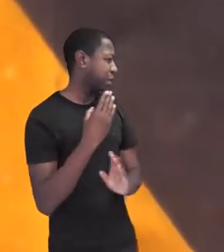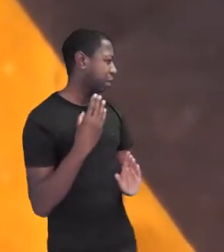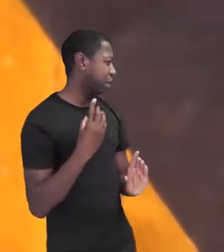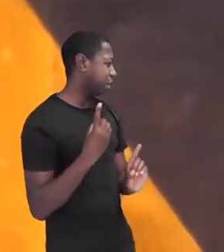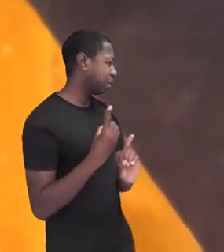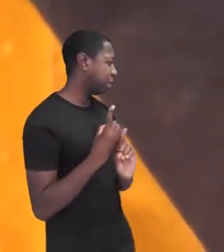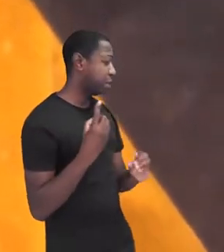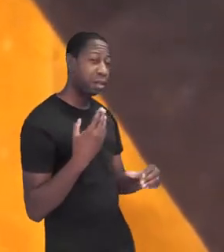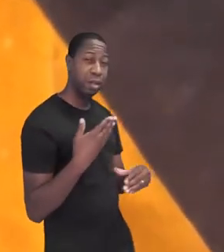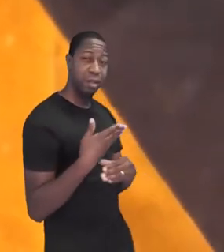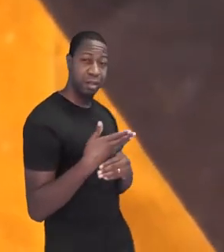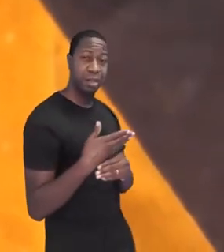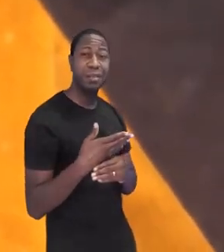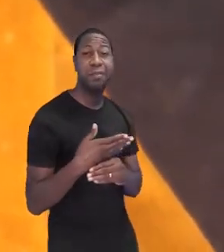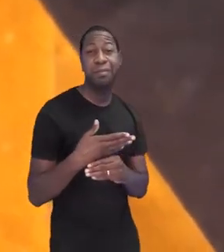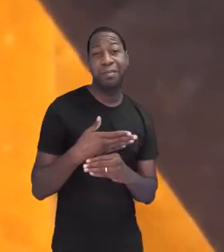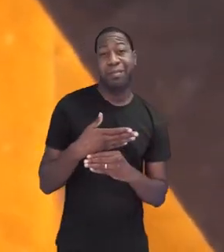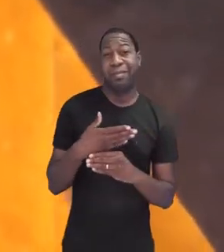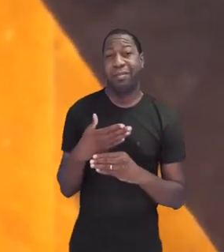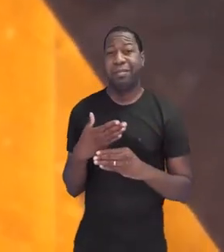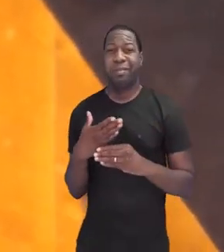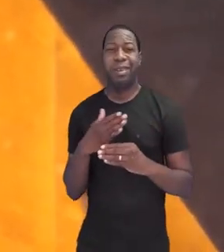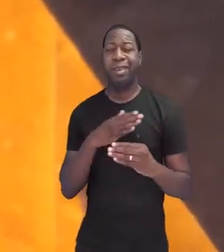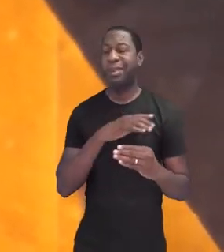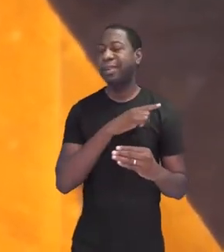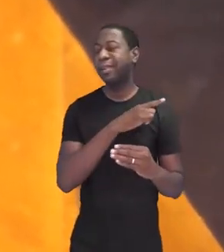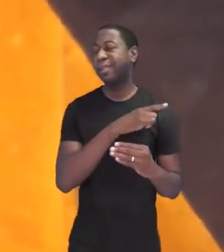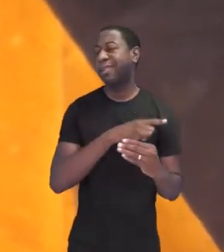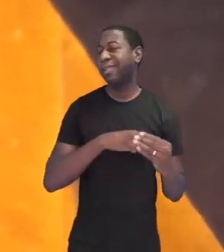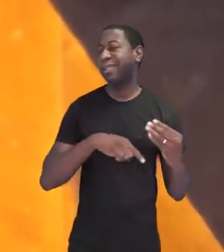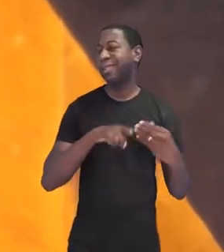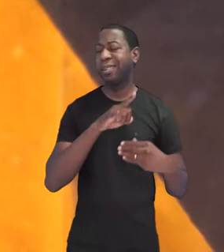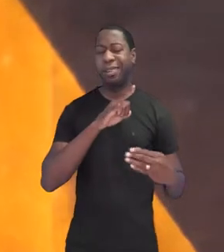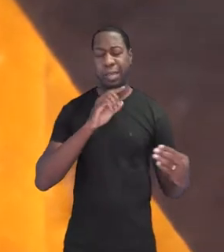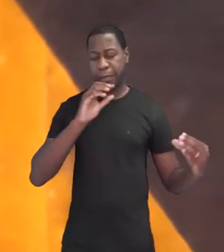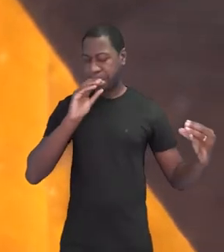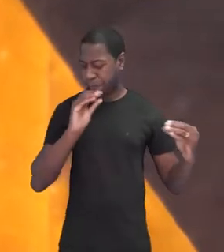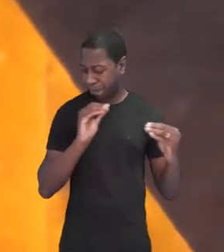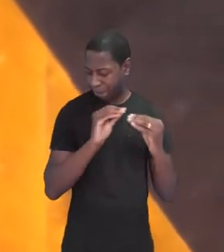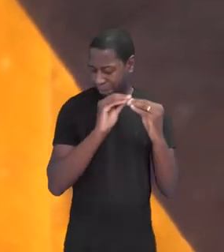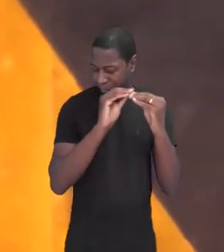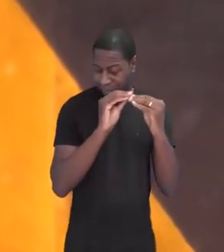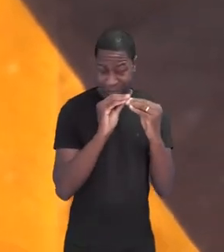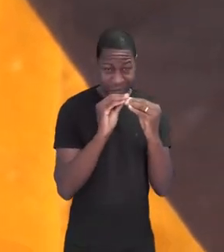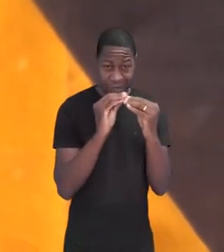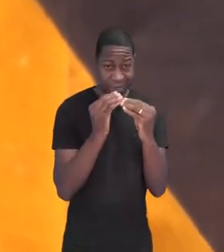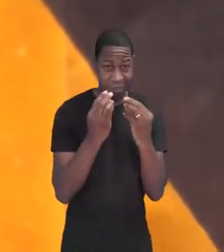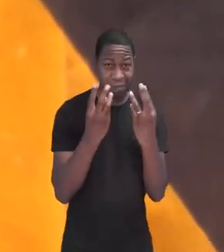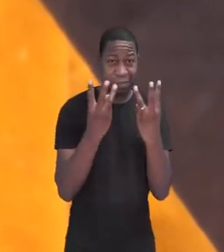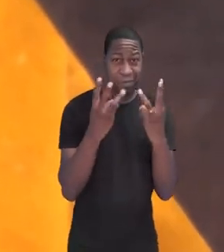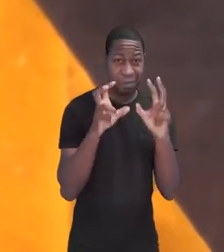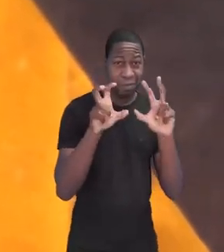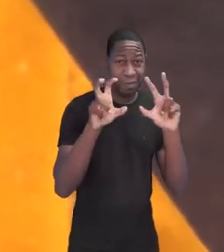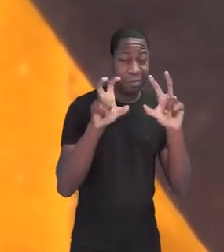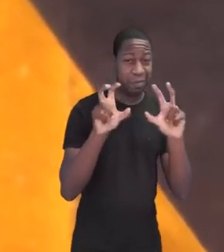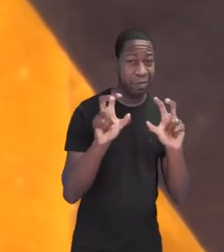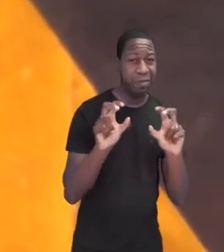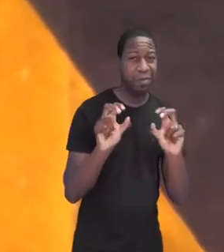nos táxis, nas camarinhas. Seus próprios beijos, eu sou 300, sou